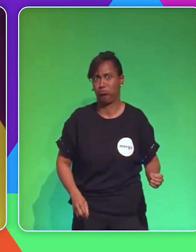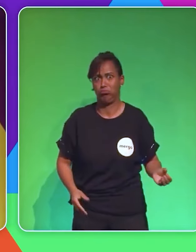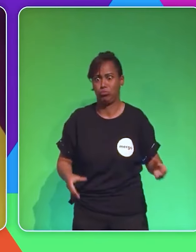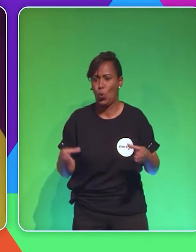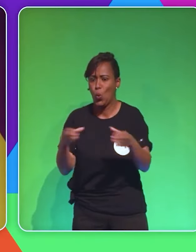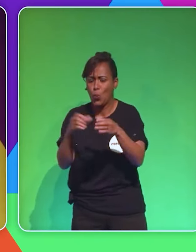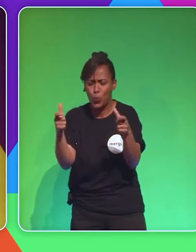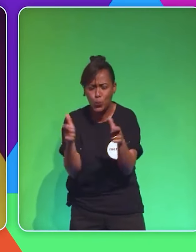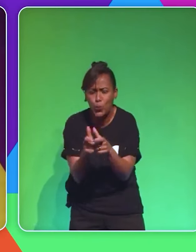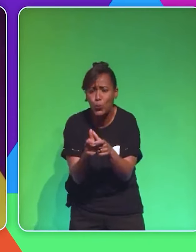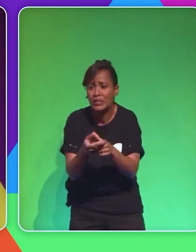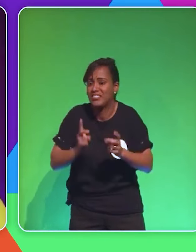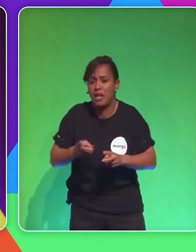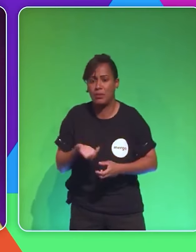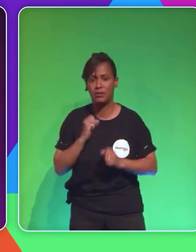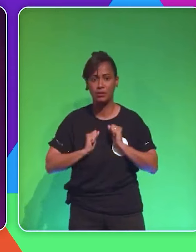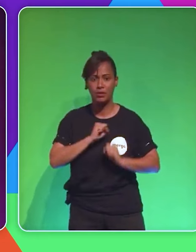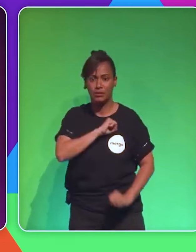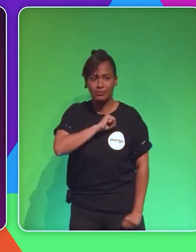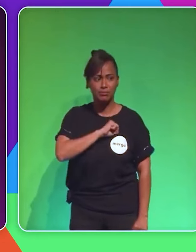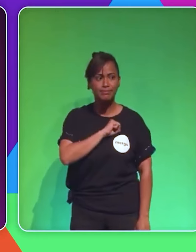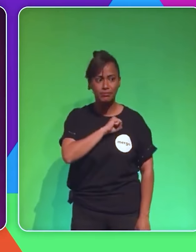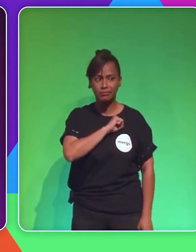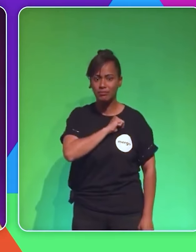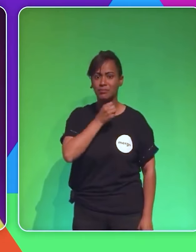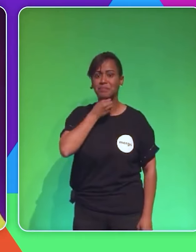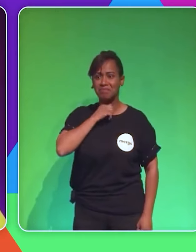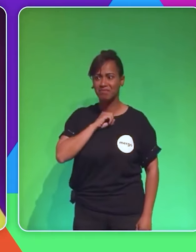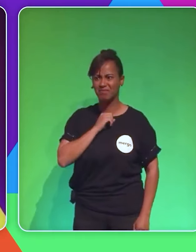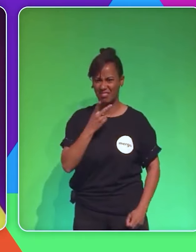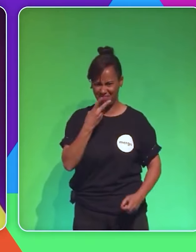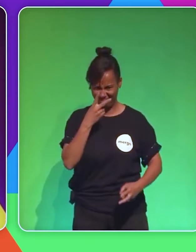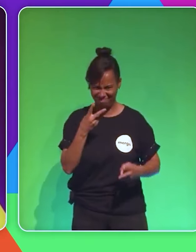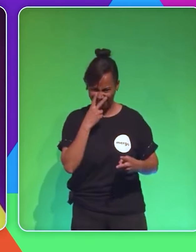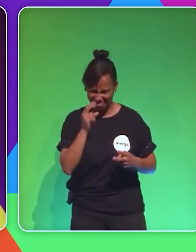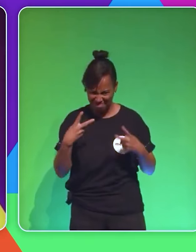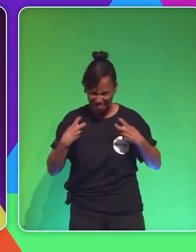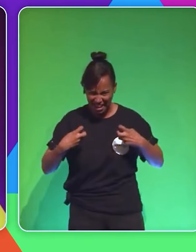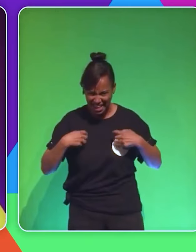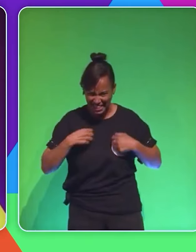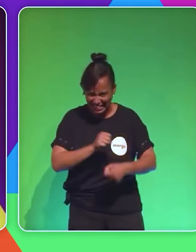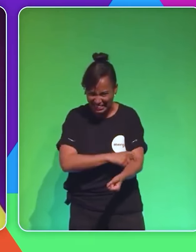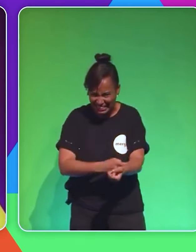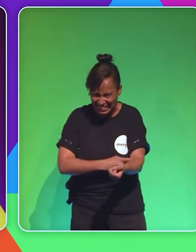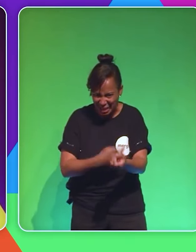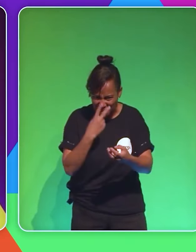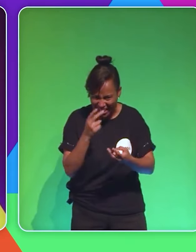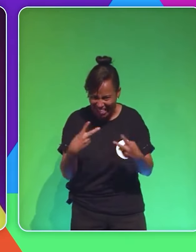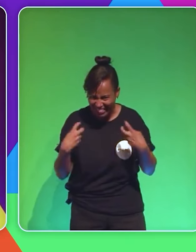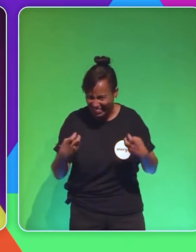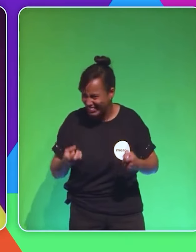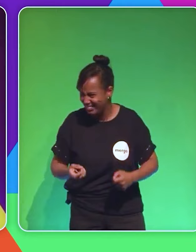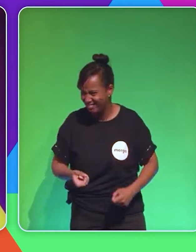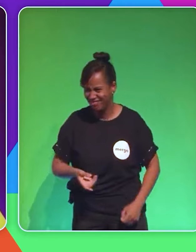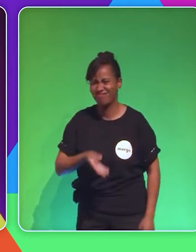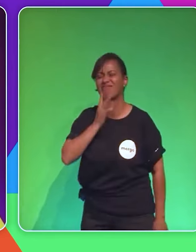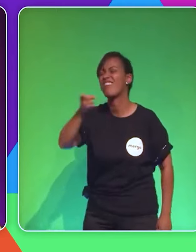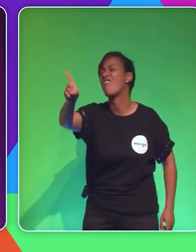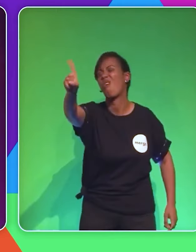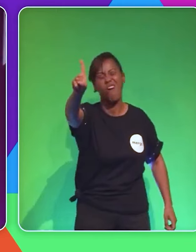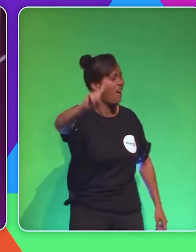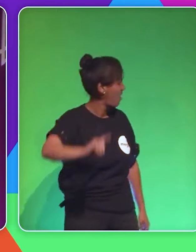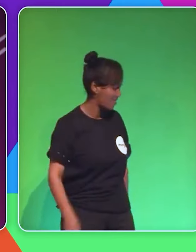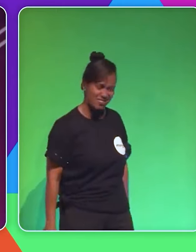um grupinho menor sempre fico nervoso eu pareceo tá nervoso agora é por causa você me